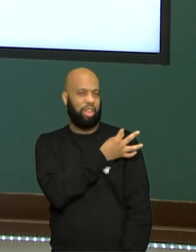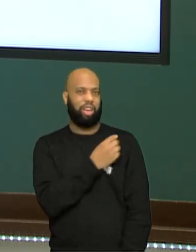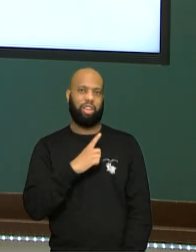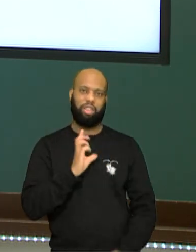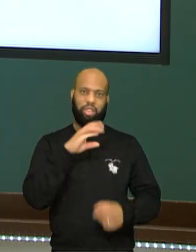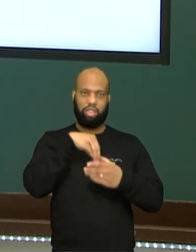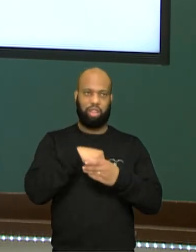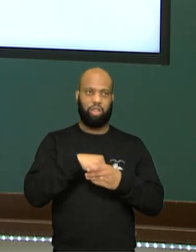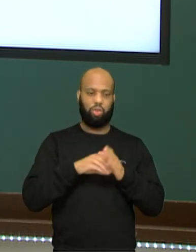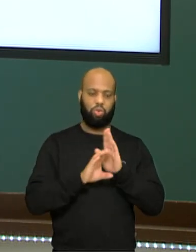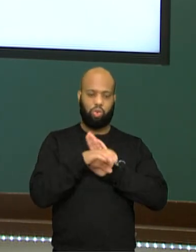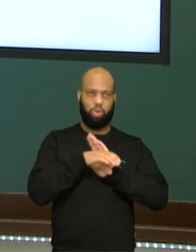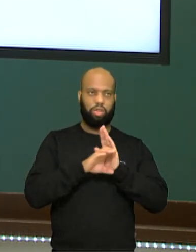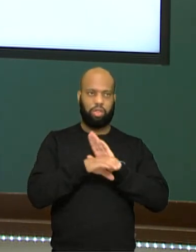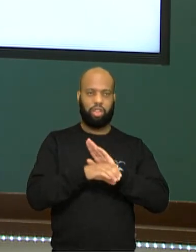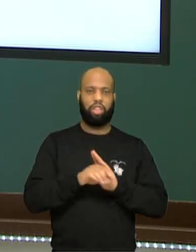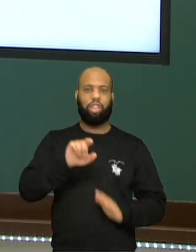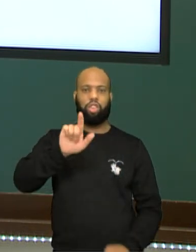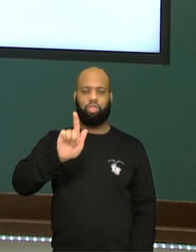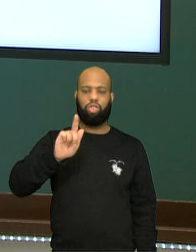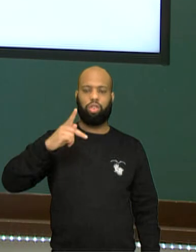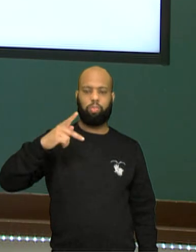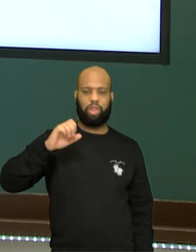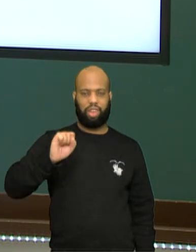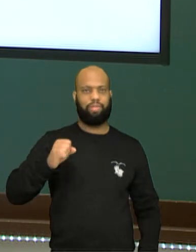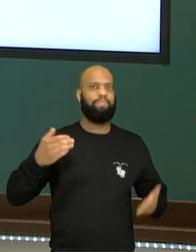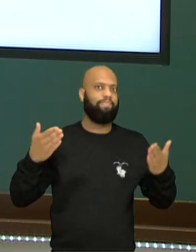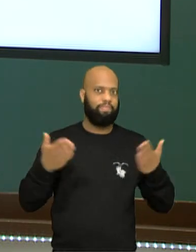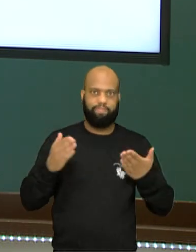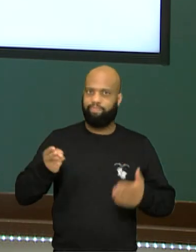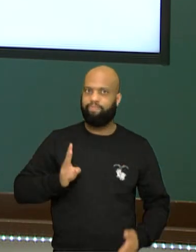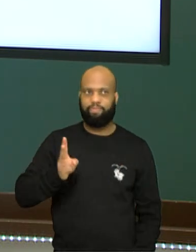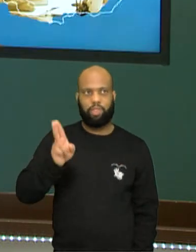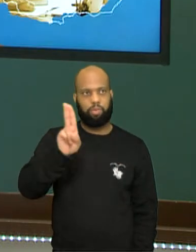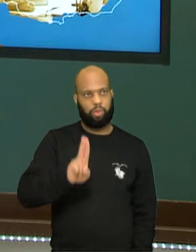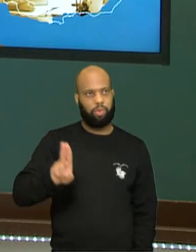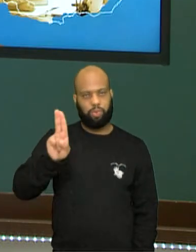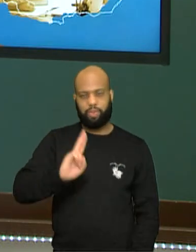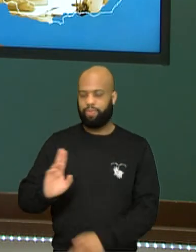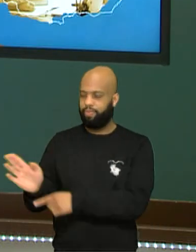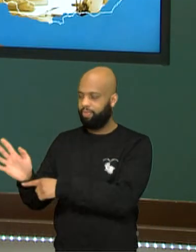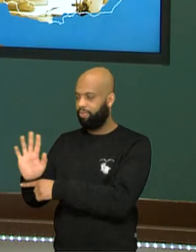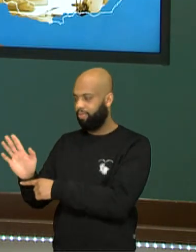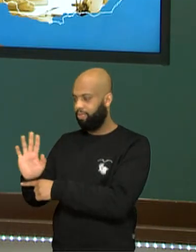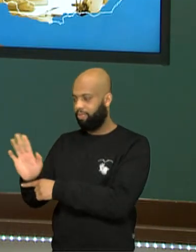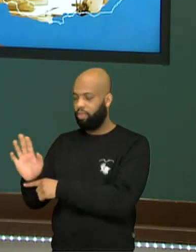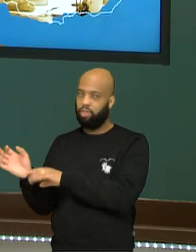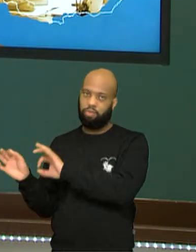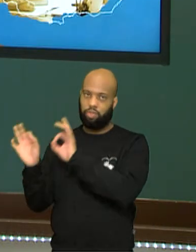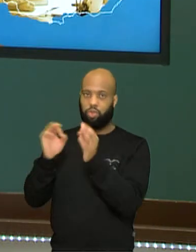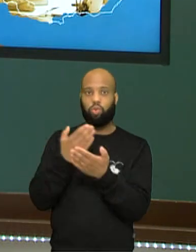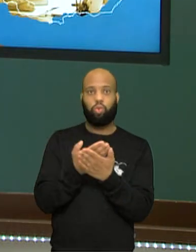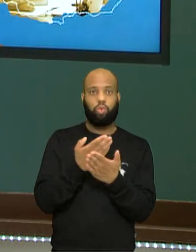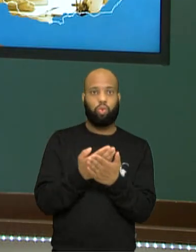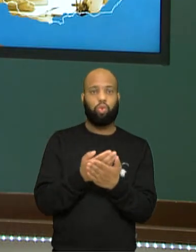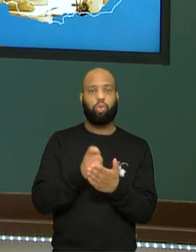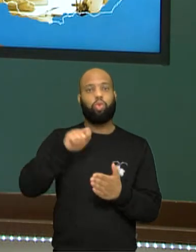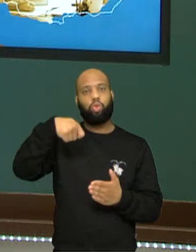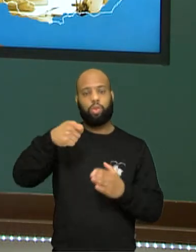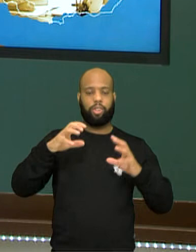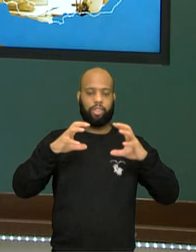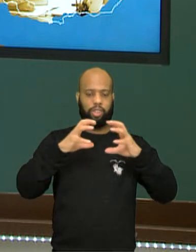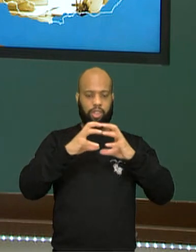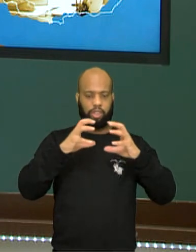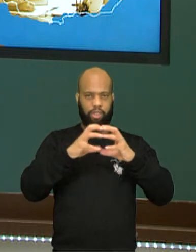dentro do conceito de GPS para gente ninguém mais vive sem tão como nós conversamos nesse vídeo nós